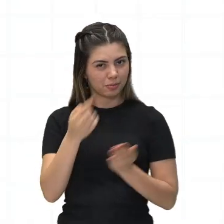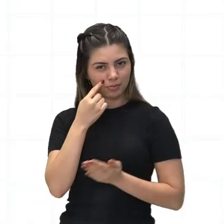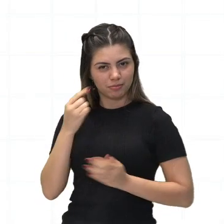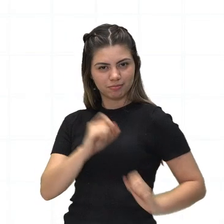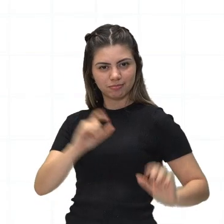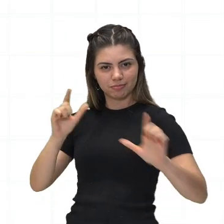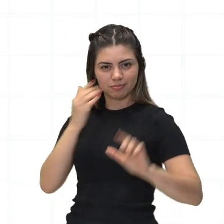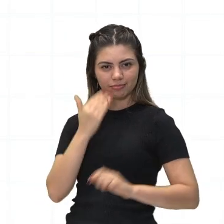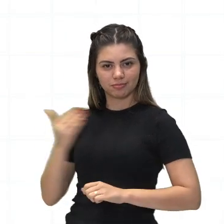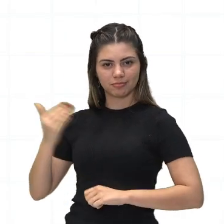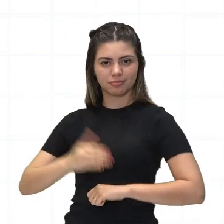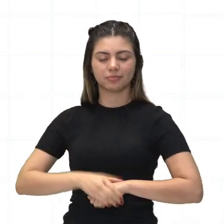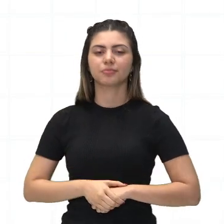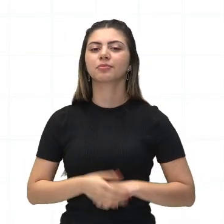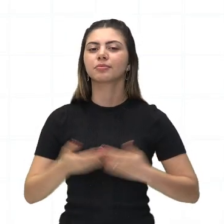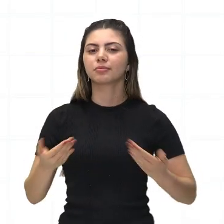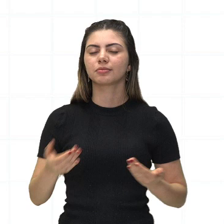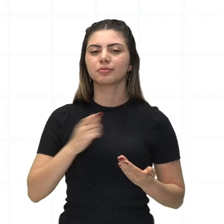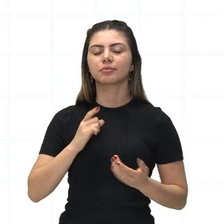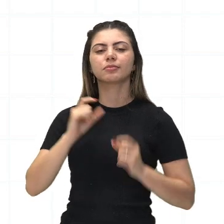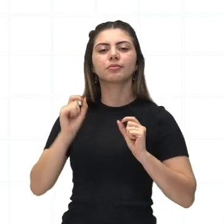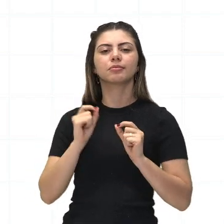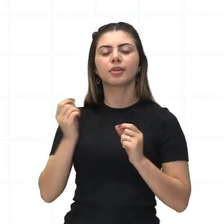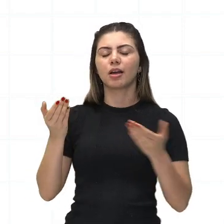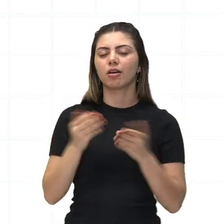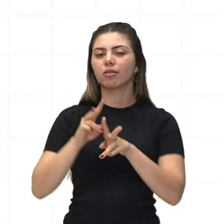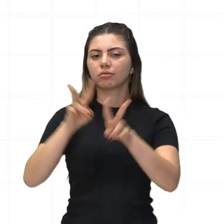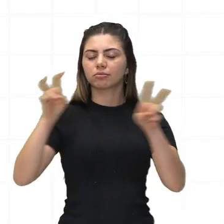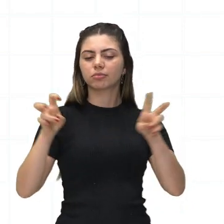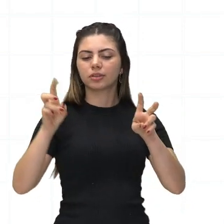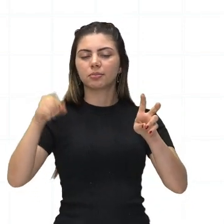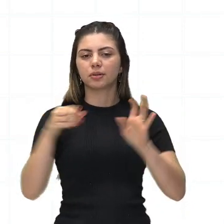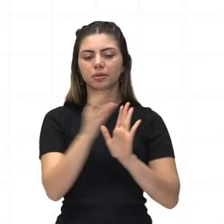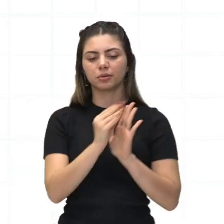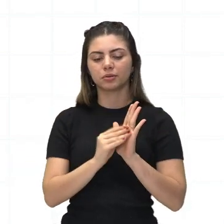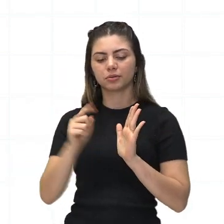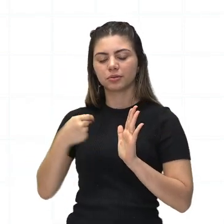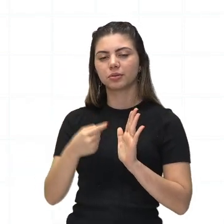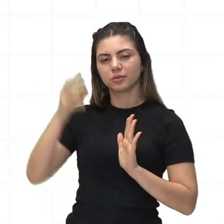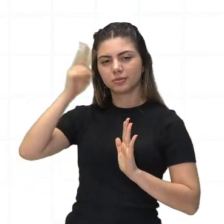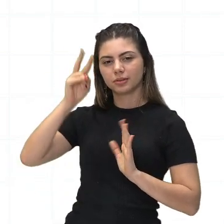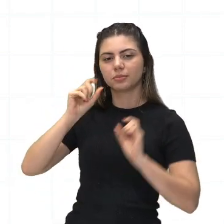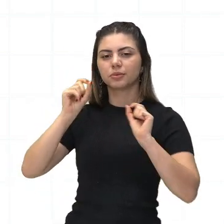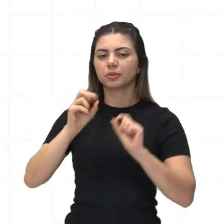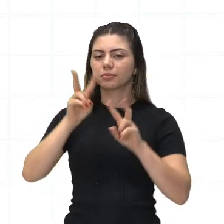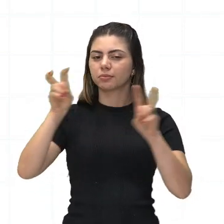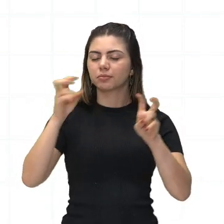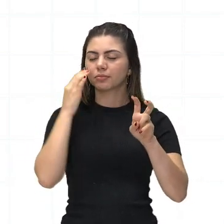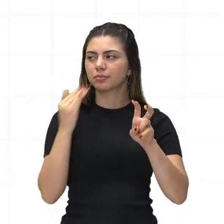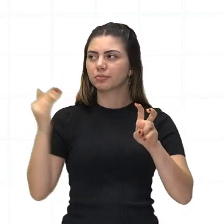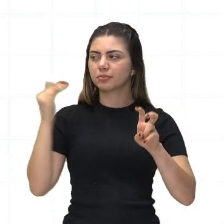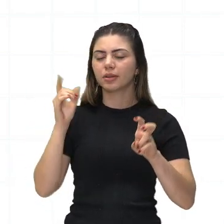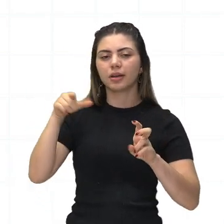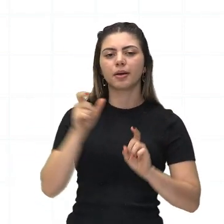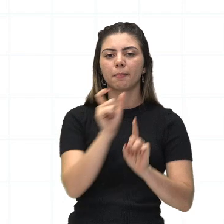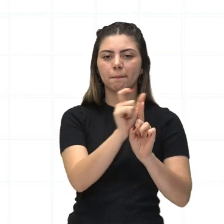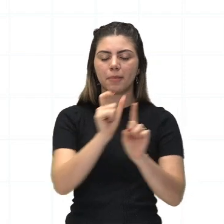cartela. Então a gente tem aí o nosso primeiro conteúdo para ser revisado, os termos integrantes